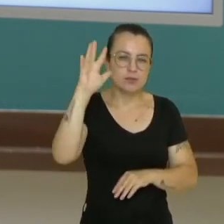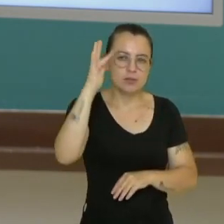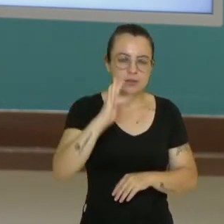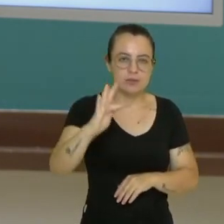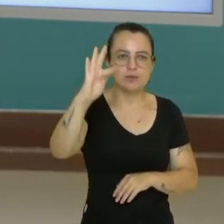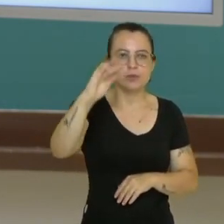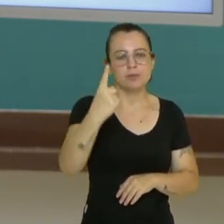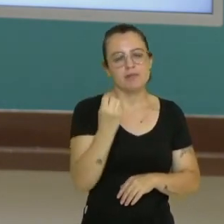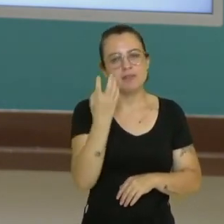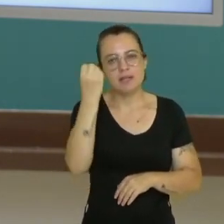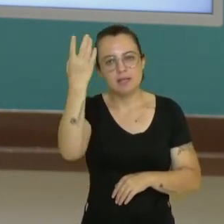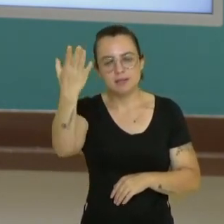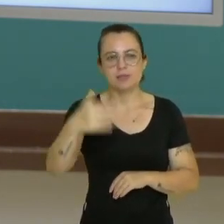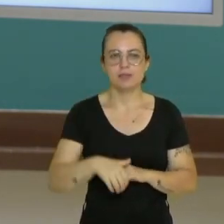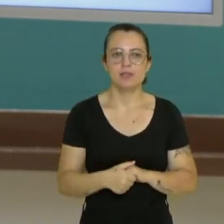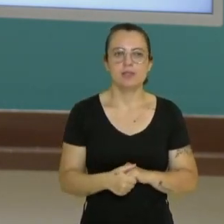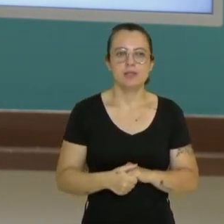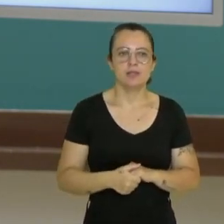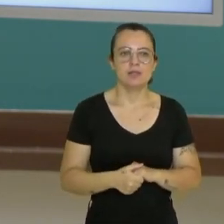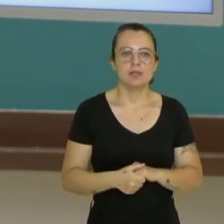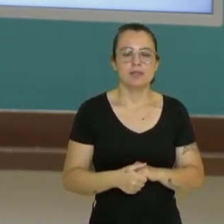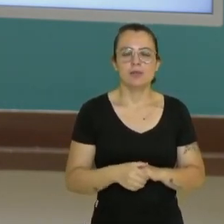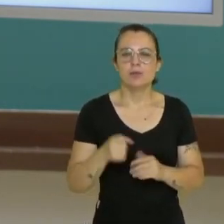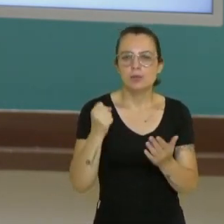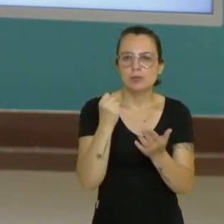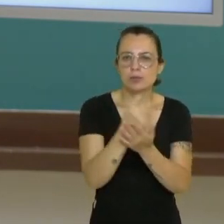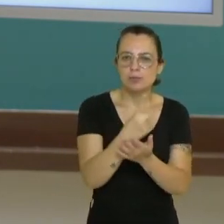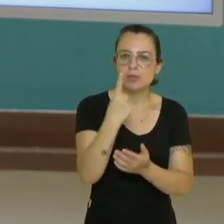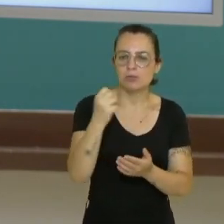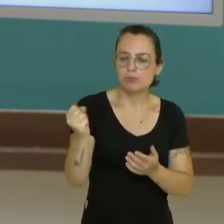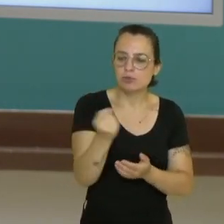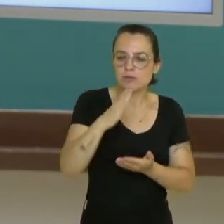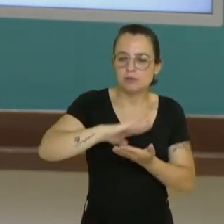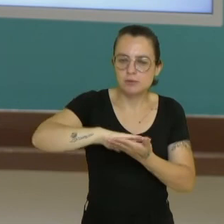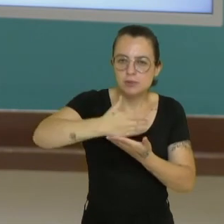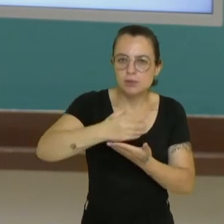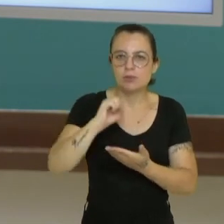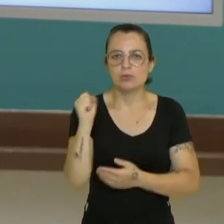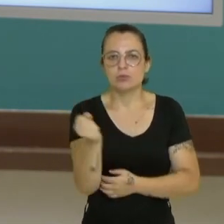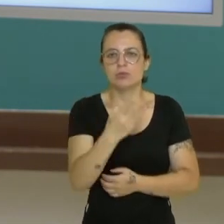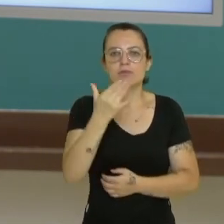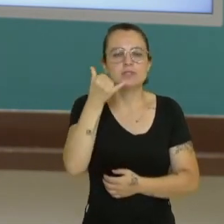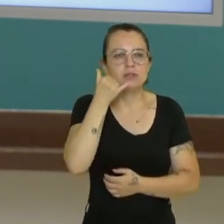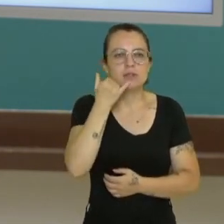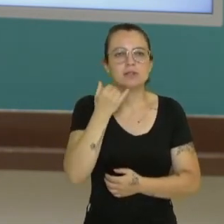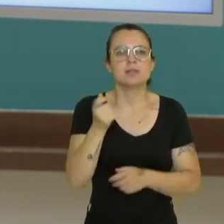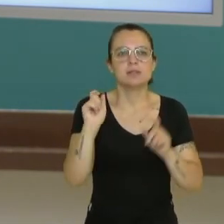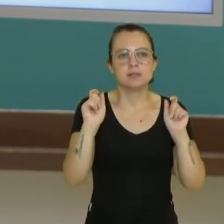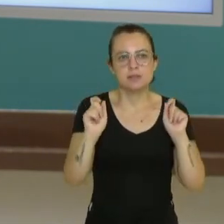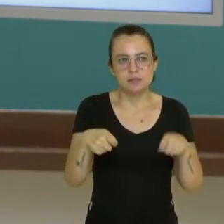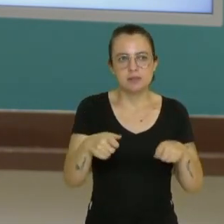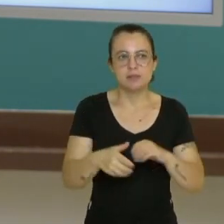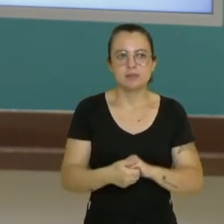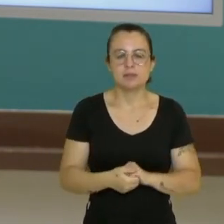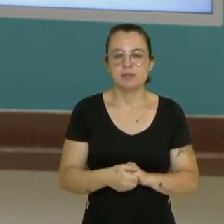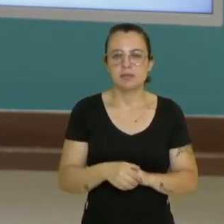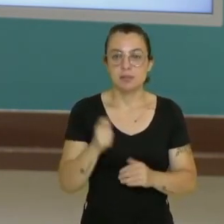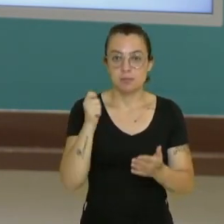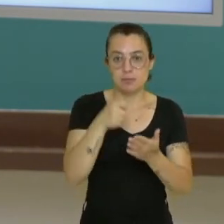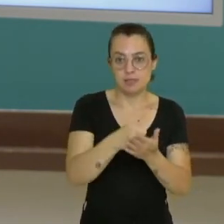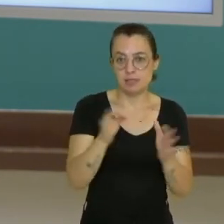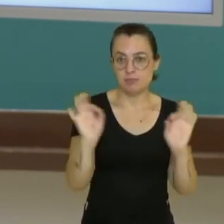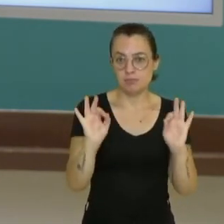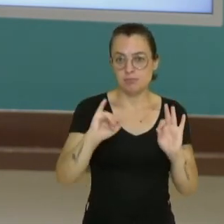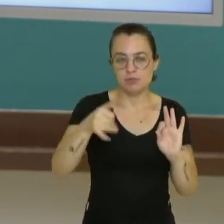uma viagem, comprar um novo notebook, um novo celular, você pode fazer isso, porque você não vai pagar juros, isso é